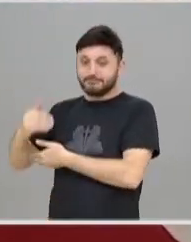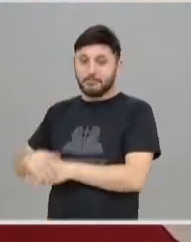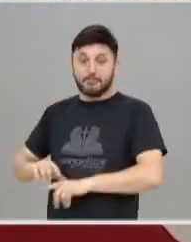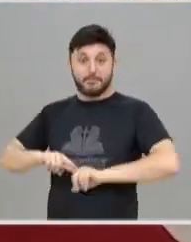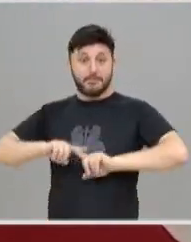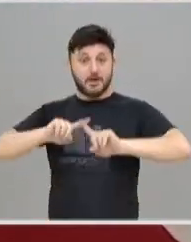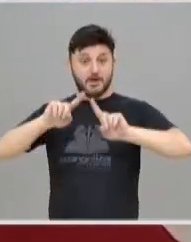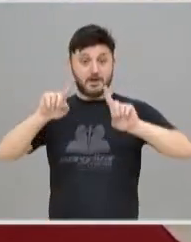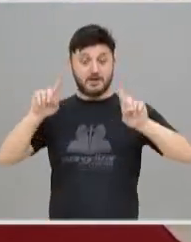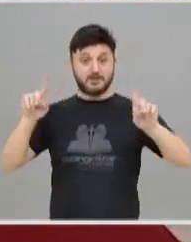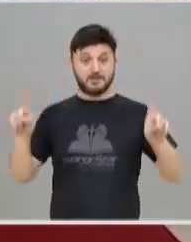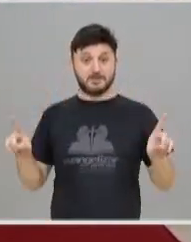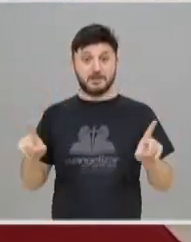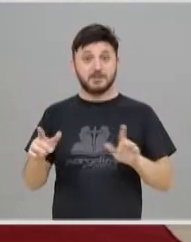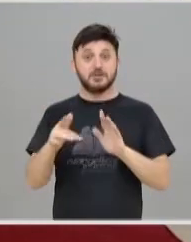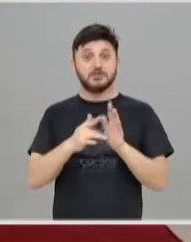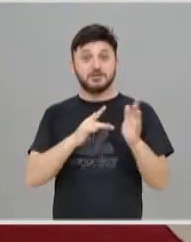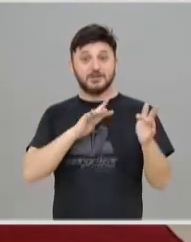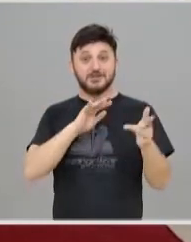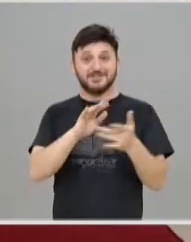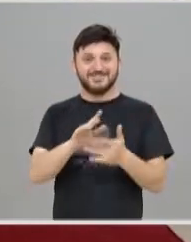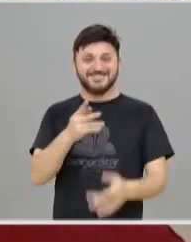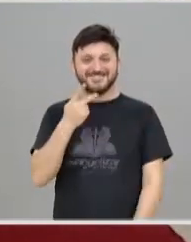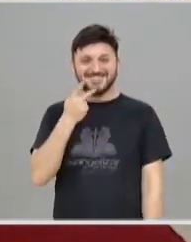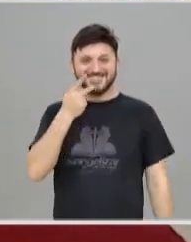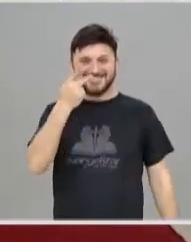Mas Jesus disse: